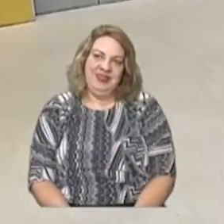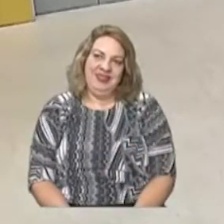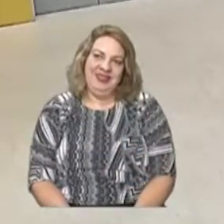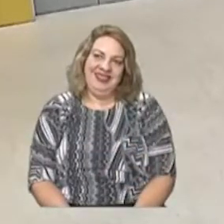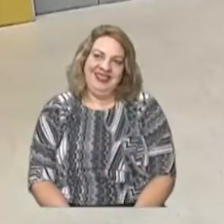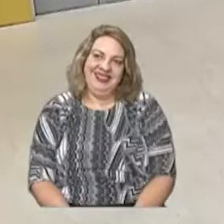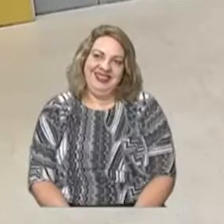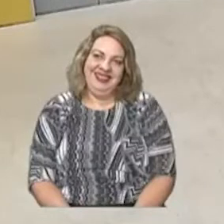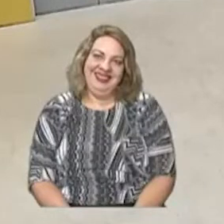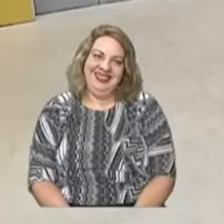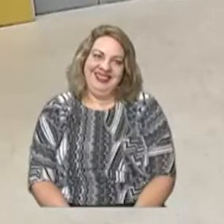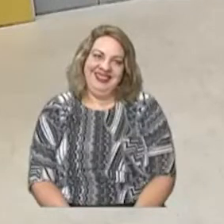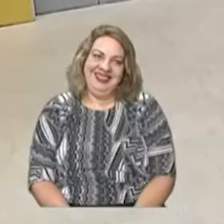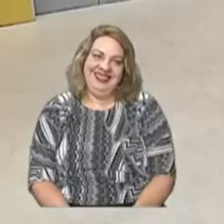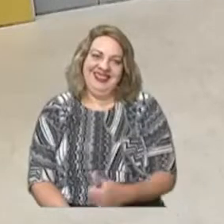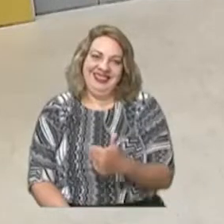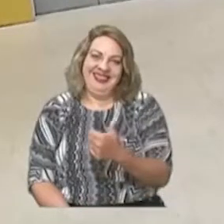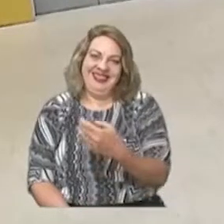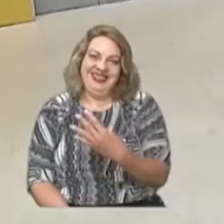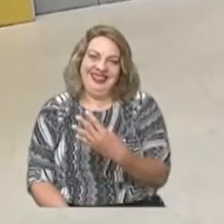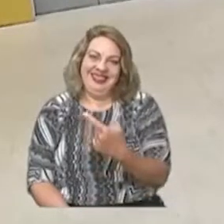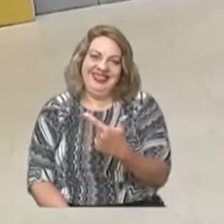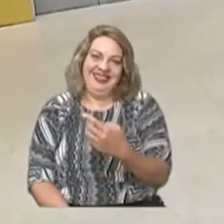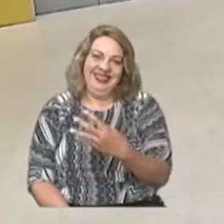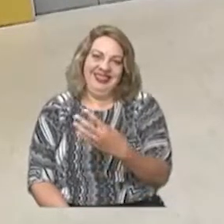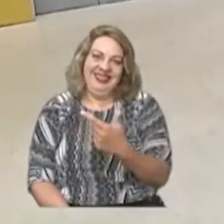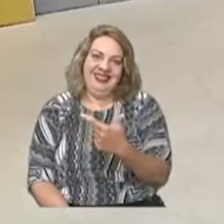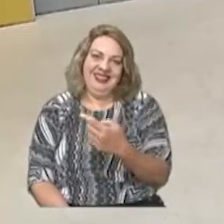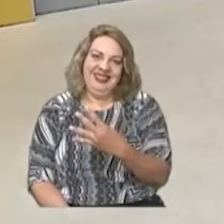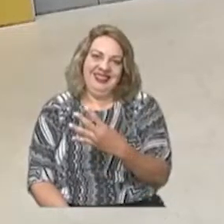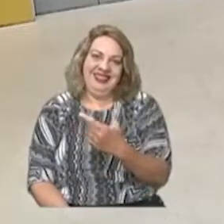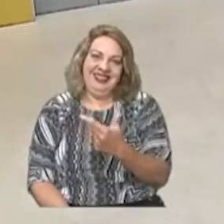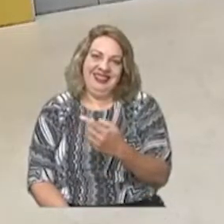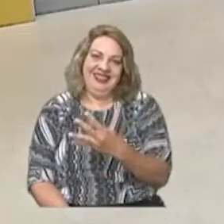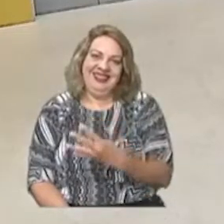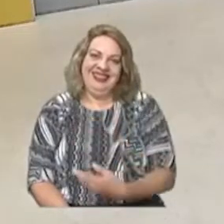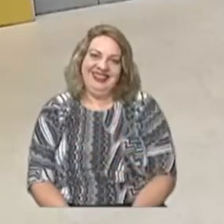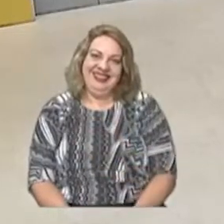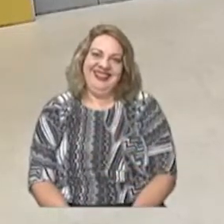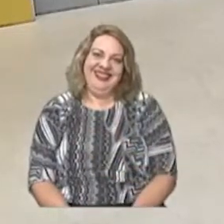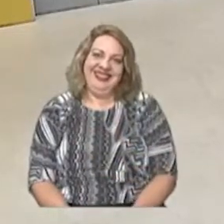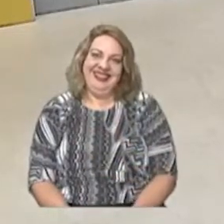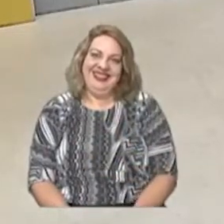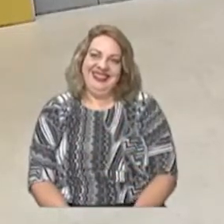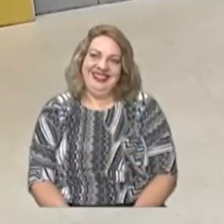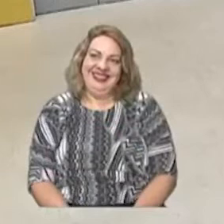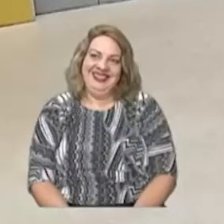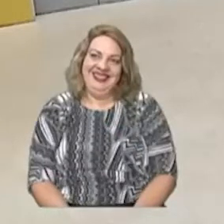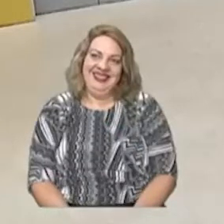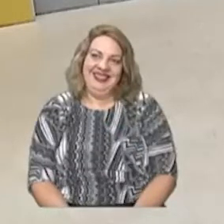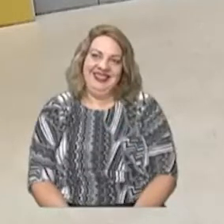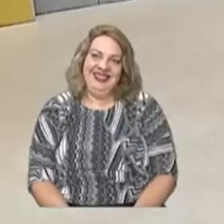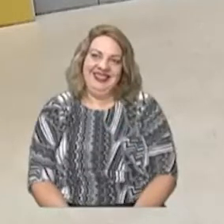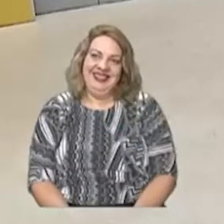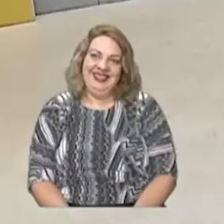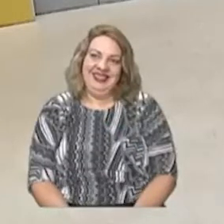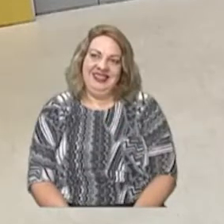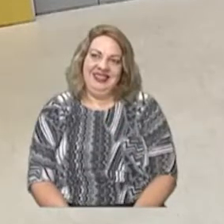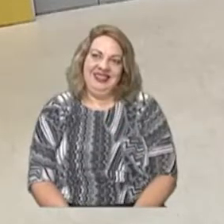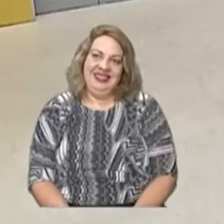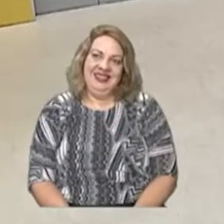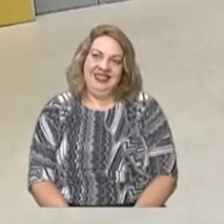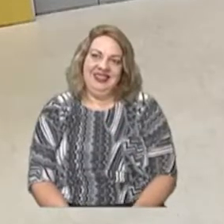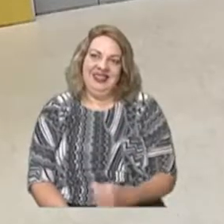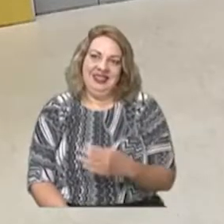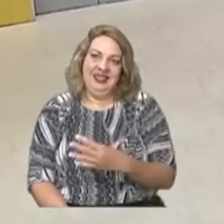marcando, acredite. Número 24, 24. A Clara guarda no painel. A Rose já chama a próxima dezena,